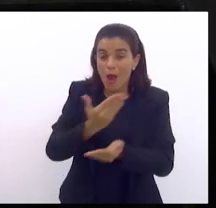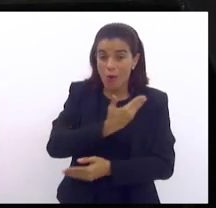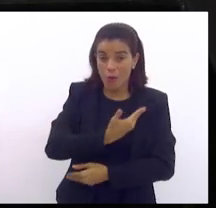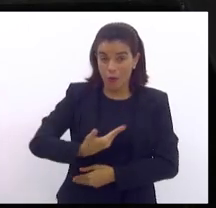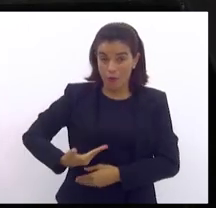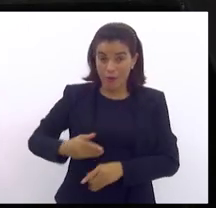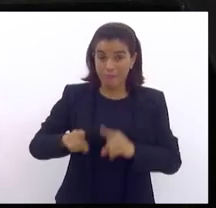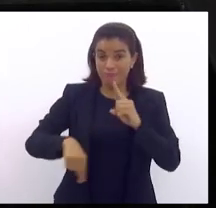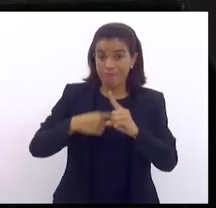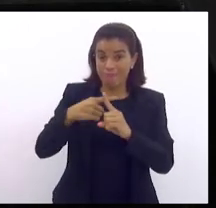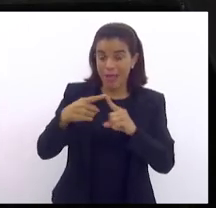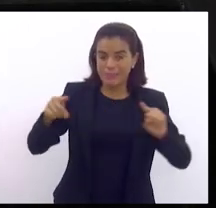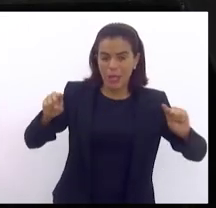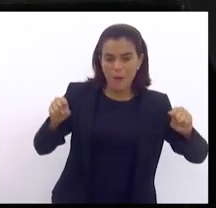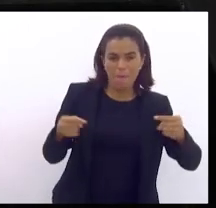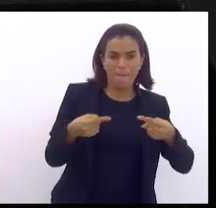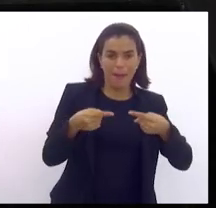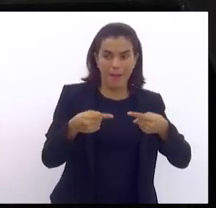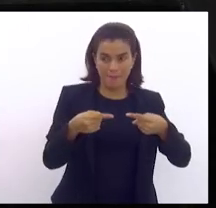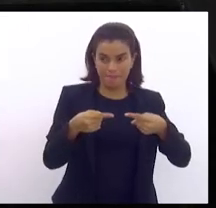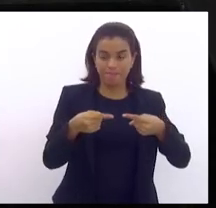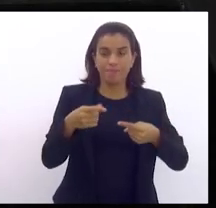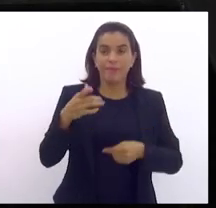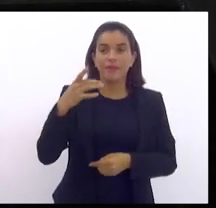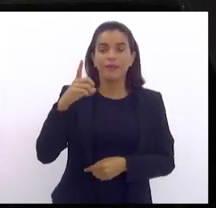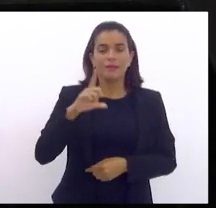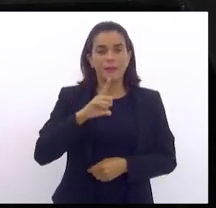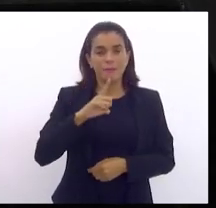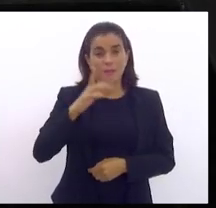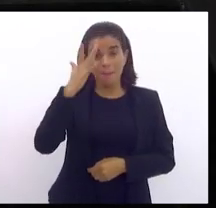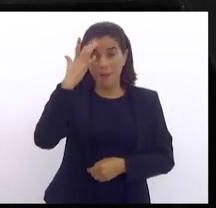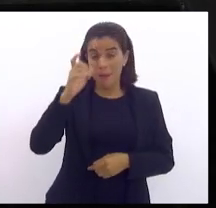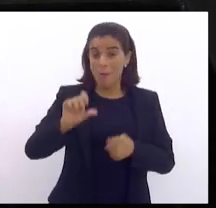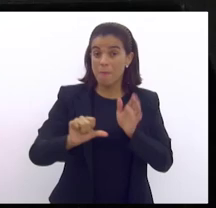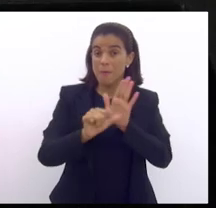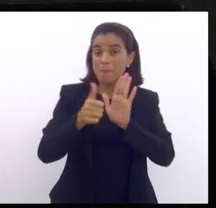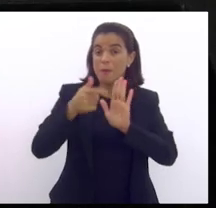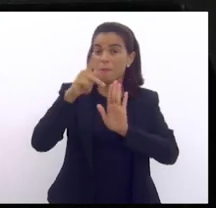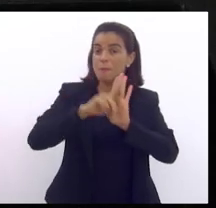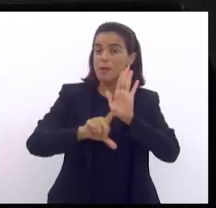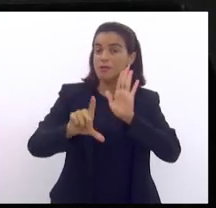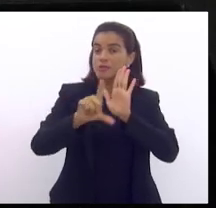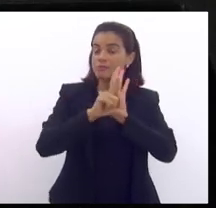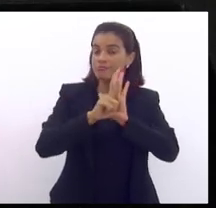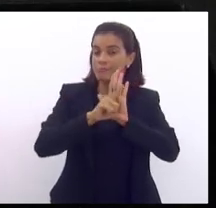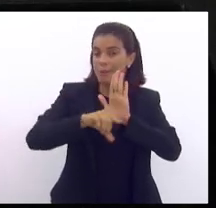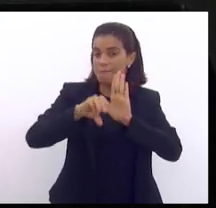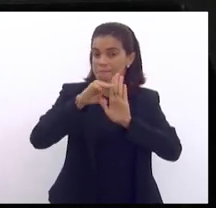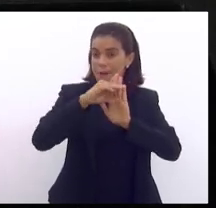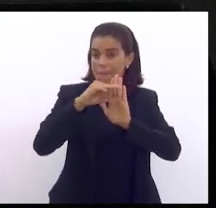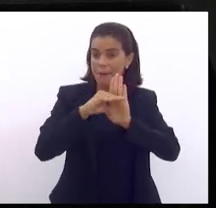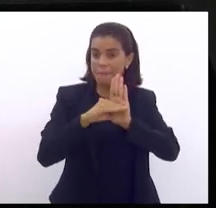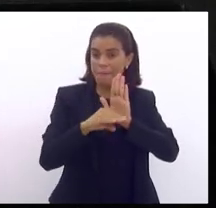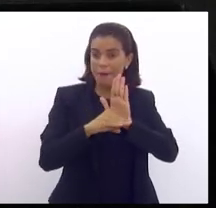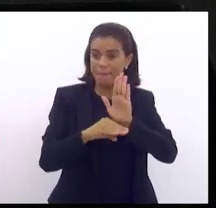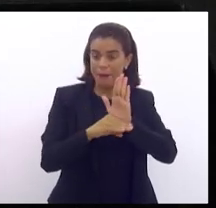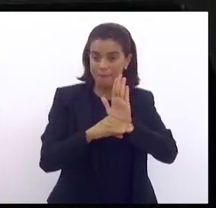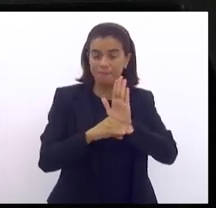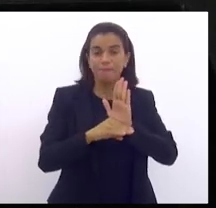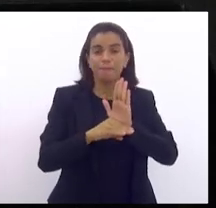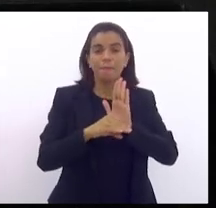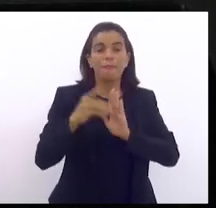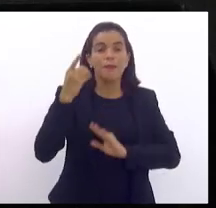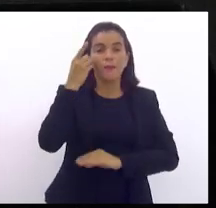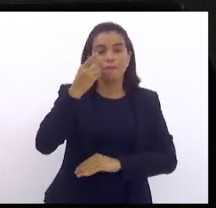oposição. Nós temos amanhã o primeiro projeto da pauta, onde o